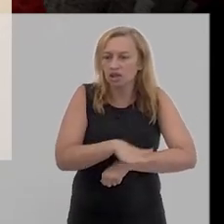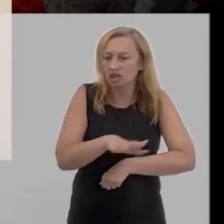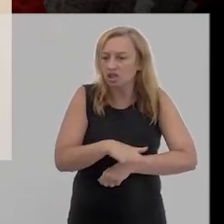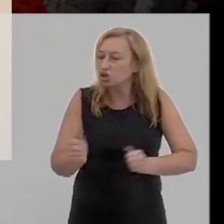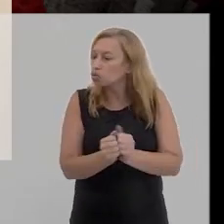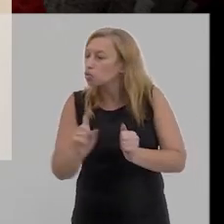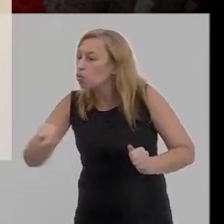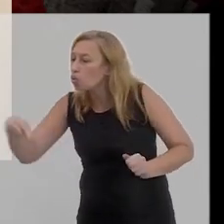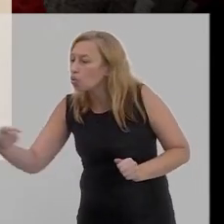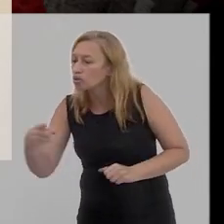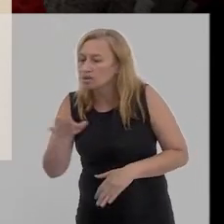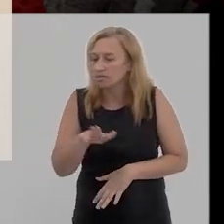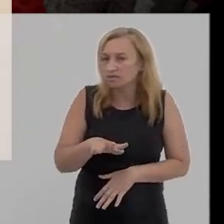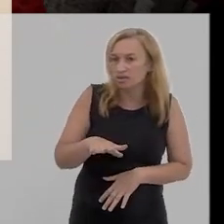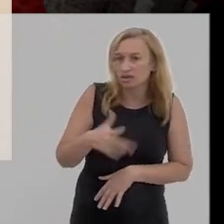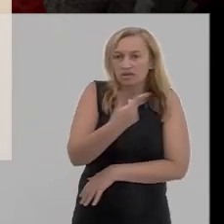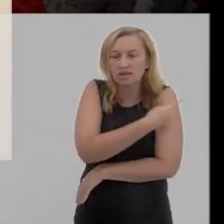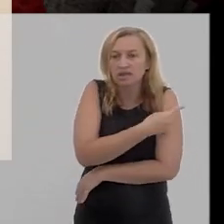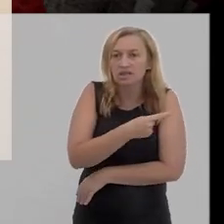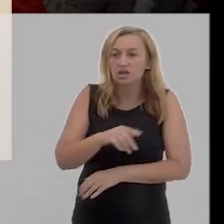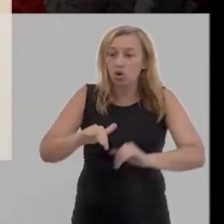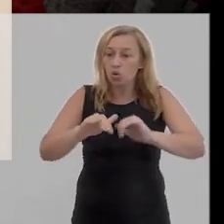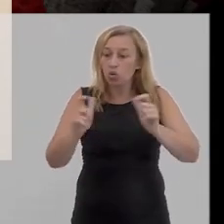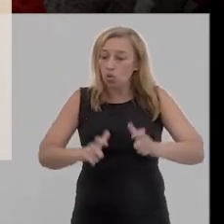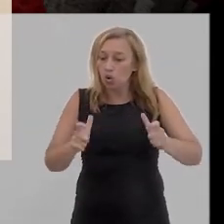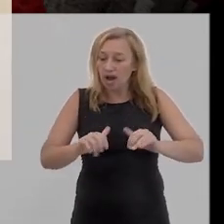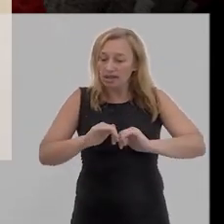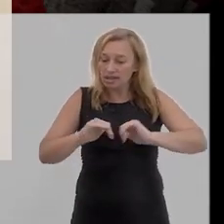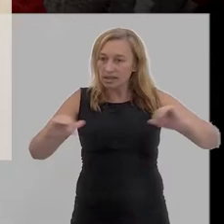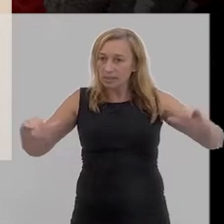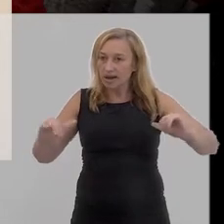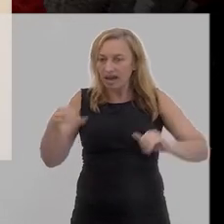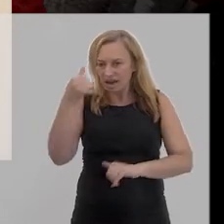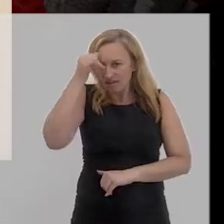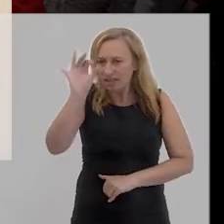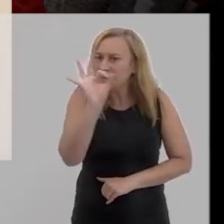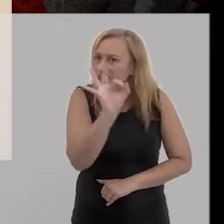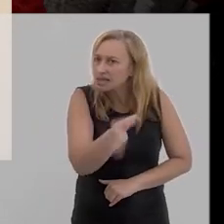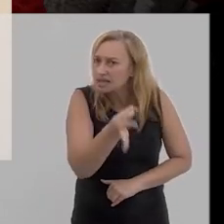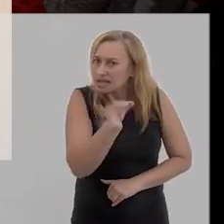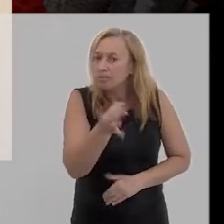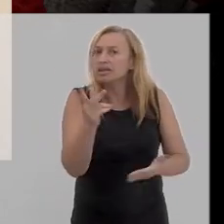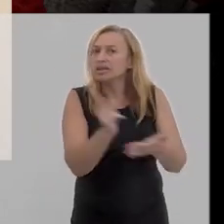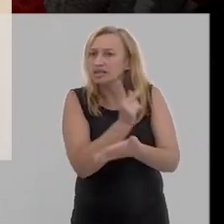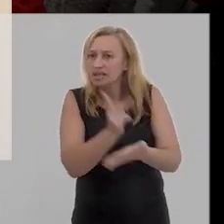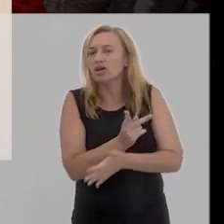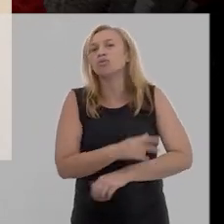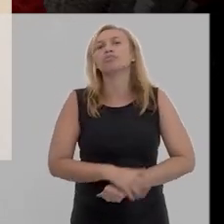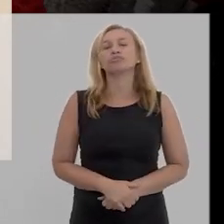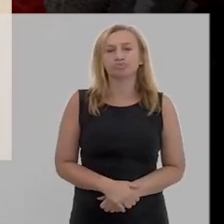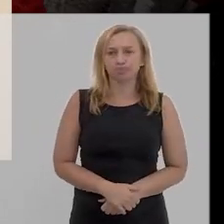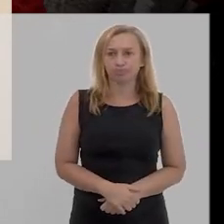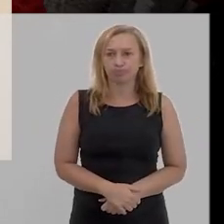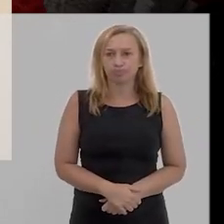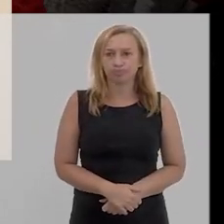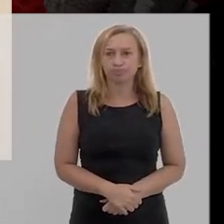outras vacinas, tentar ambientes separados, para evitar exatamente esse erro